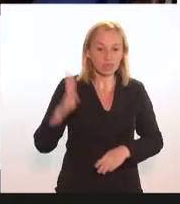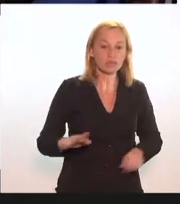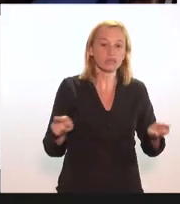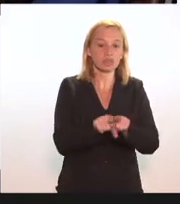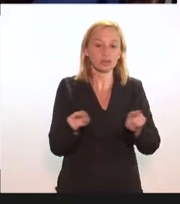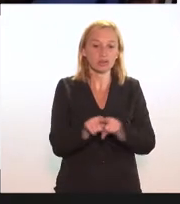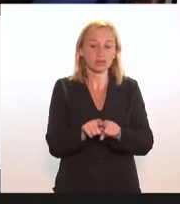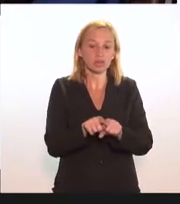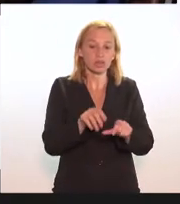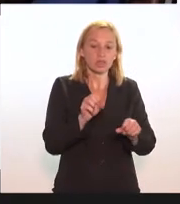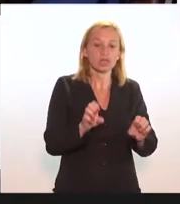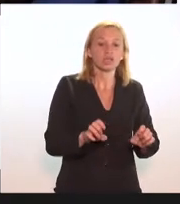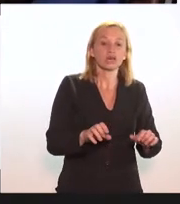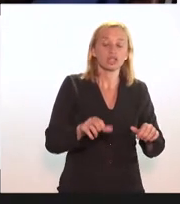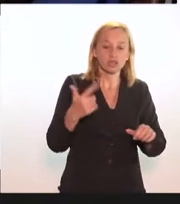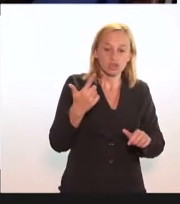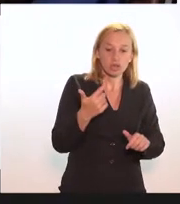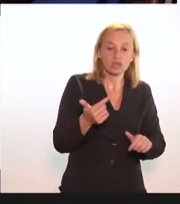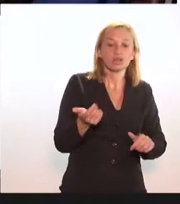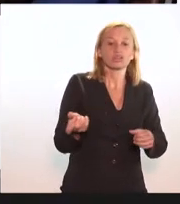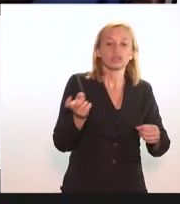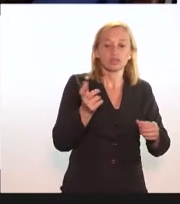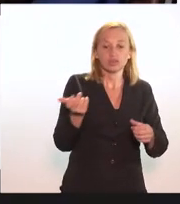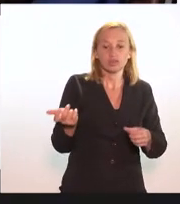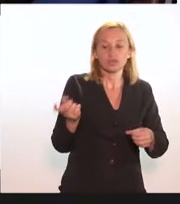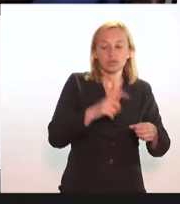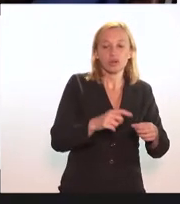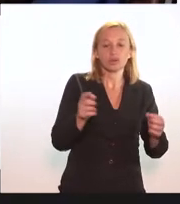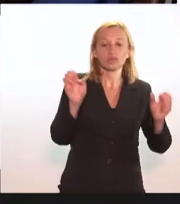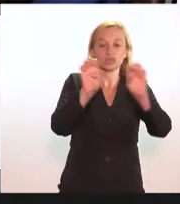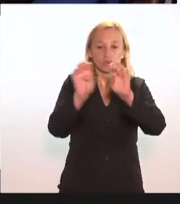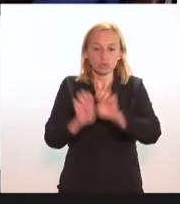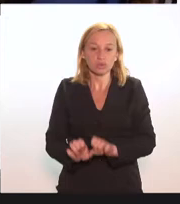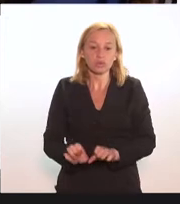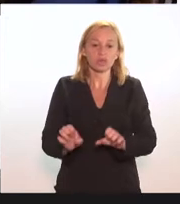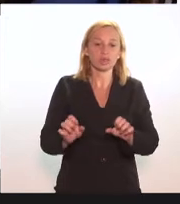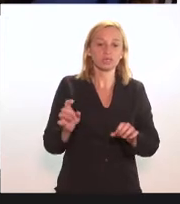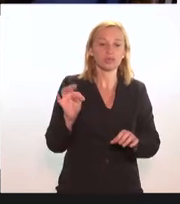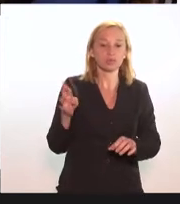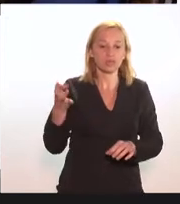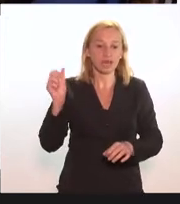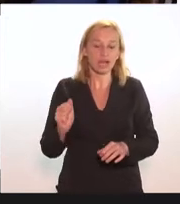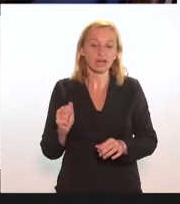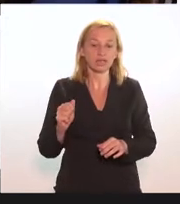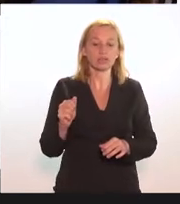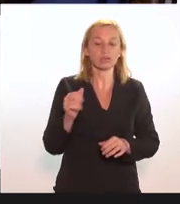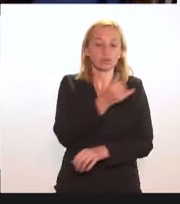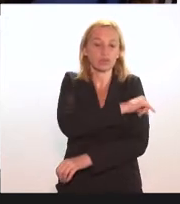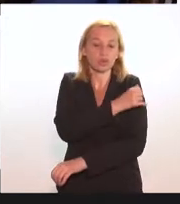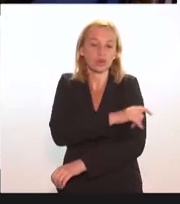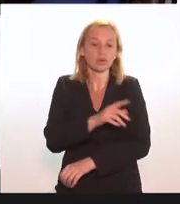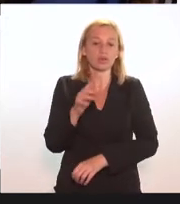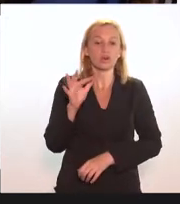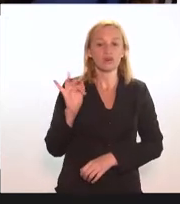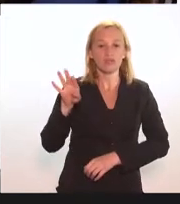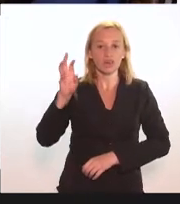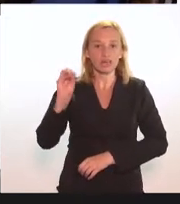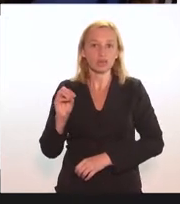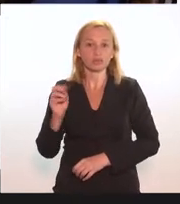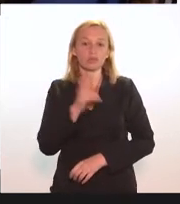essa reestruturação tributária do Estado do Rio de Janeiro, quem está trabalhando conosco é o professor Fernando Rezende, que eu acho que talvez